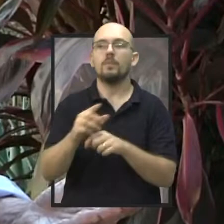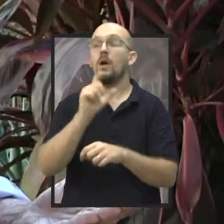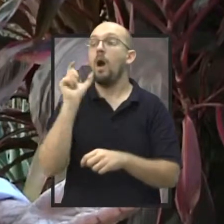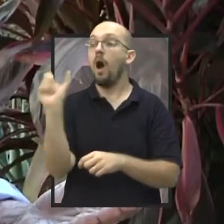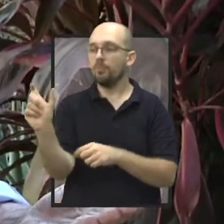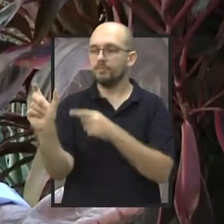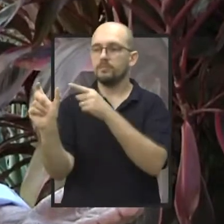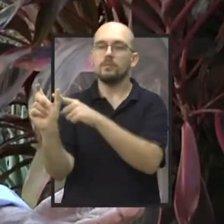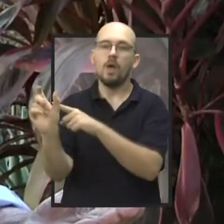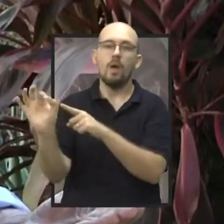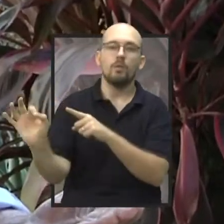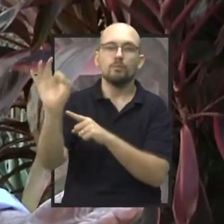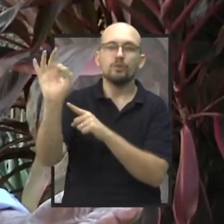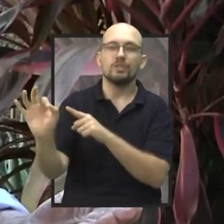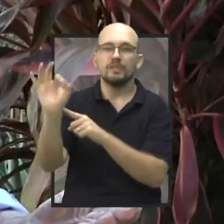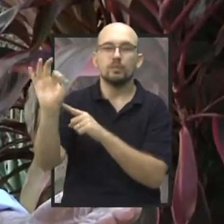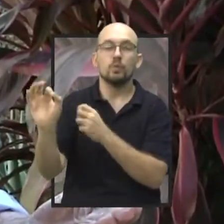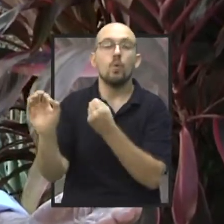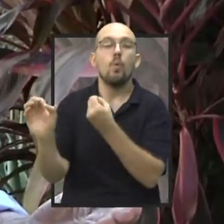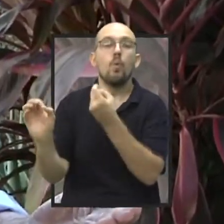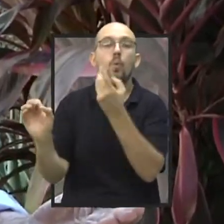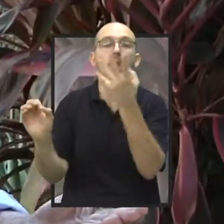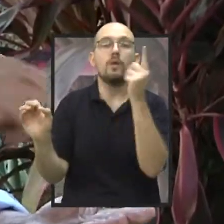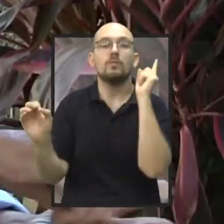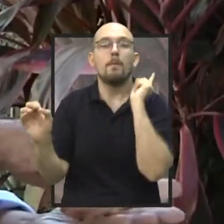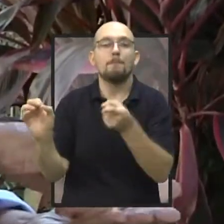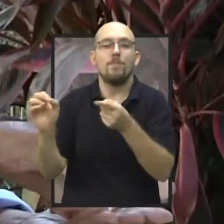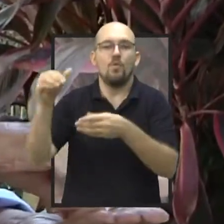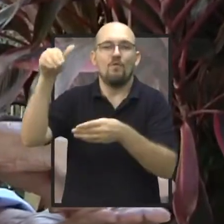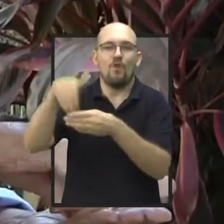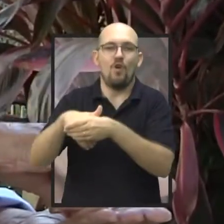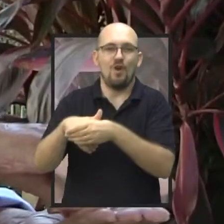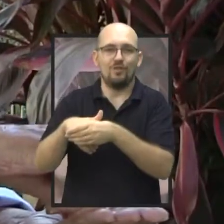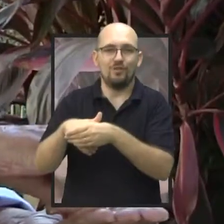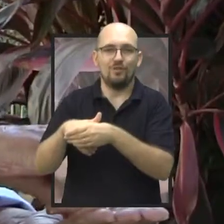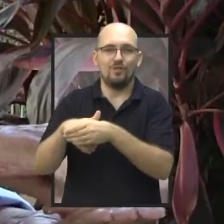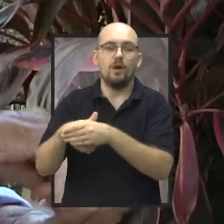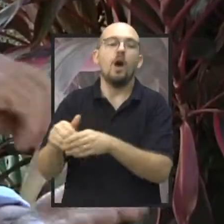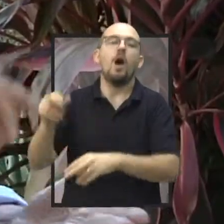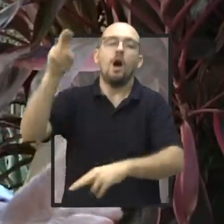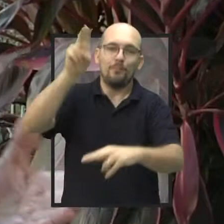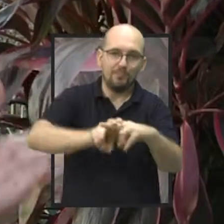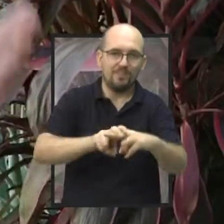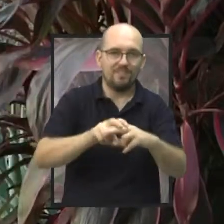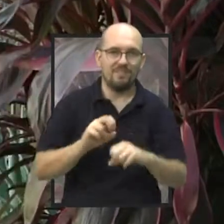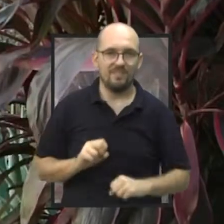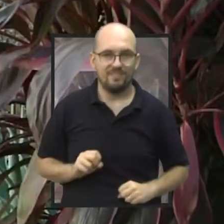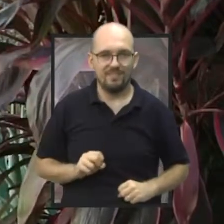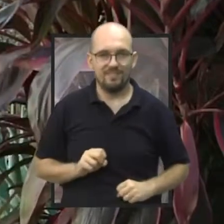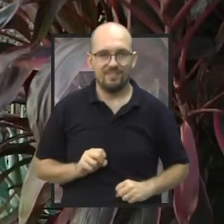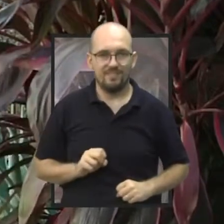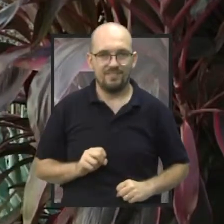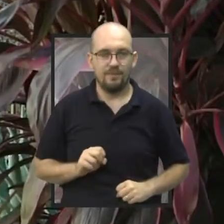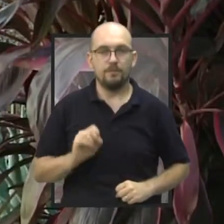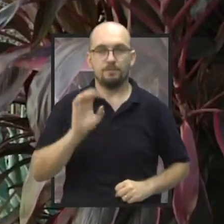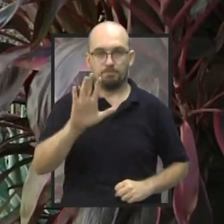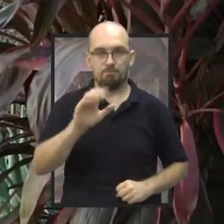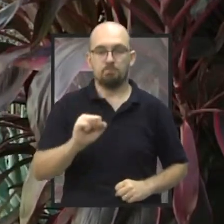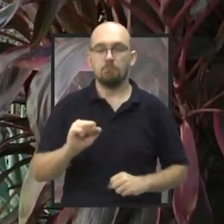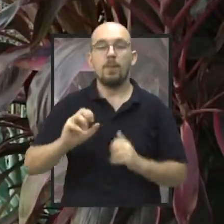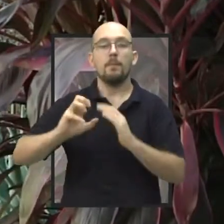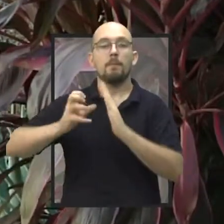eleitoral necessário, quantos mil votos são necessários para preencher uma cadeira. Ora, o partido